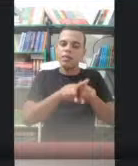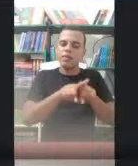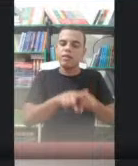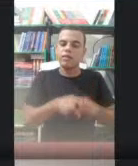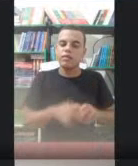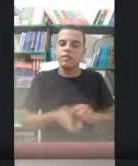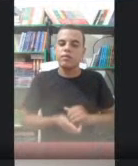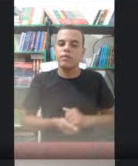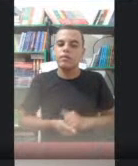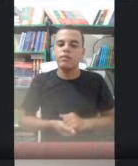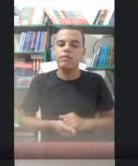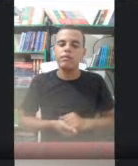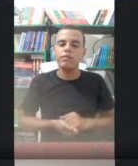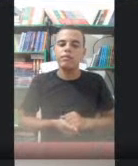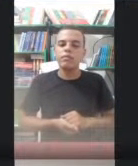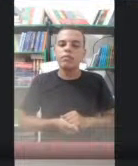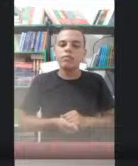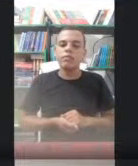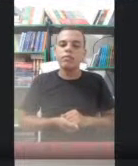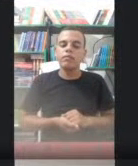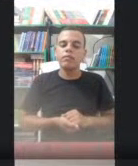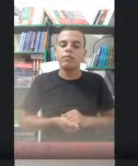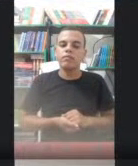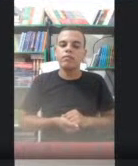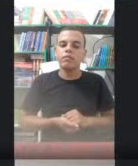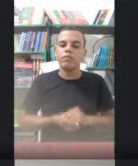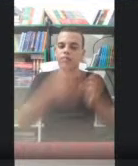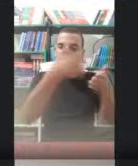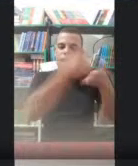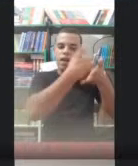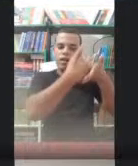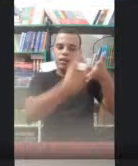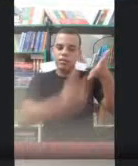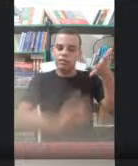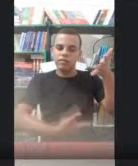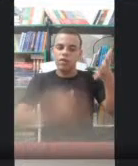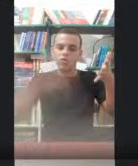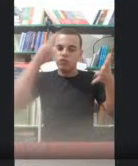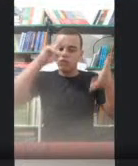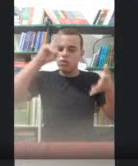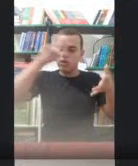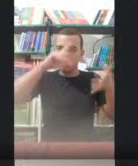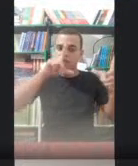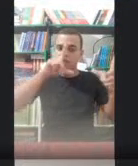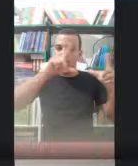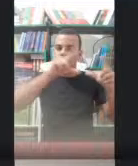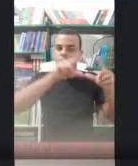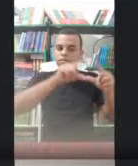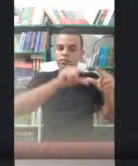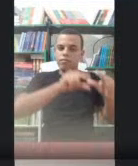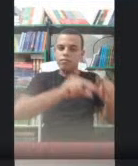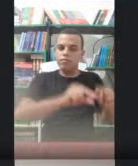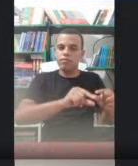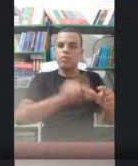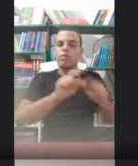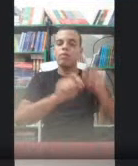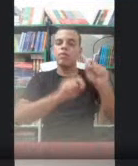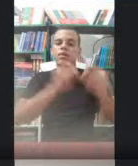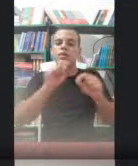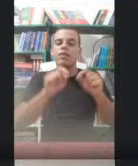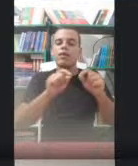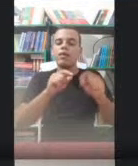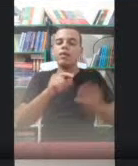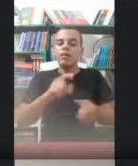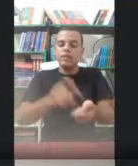deixa eu ver aqui, o relato pelas gestantes diminuiu a ansiedade